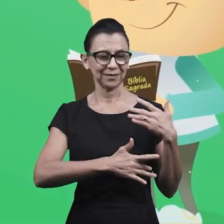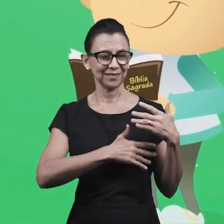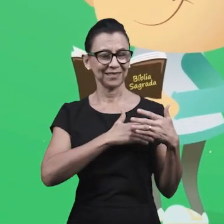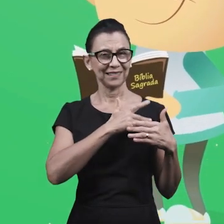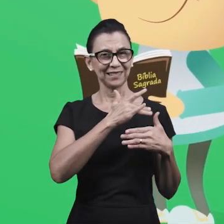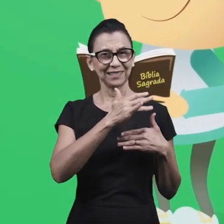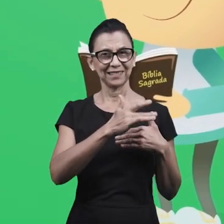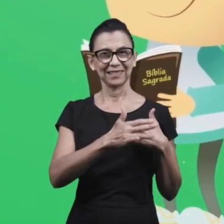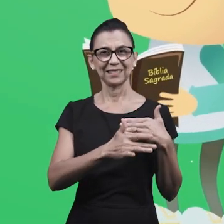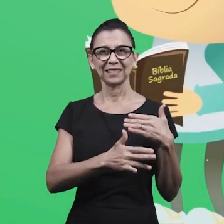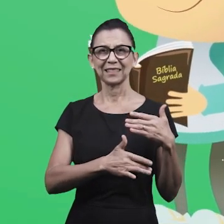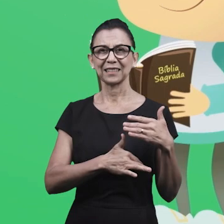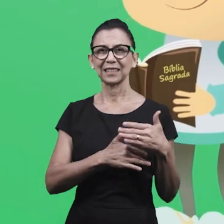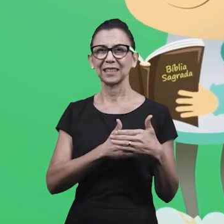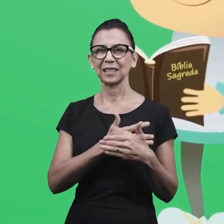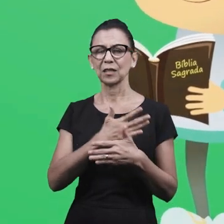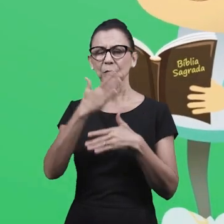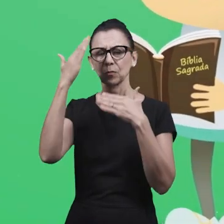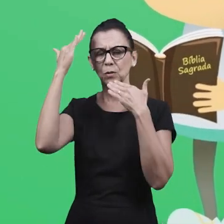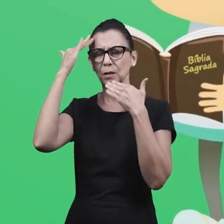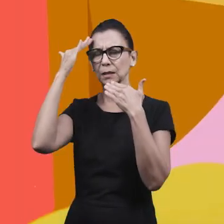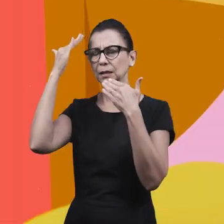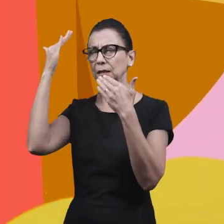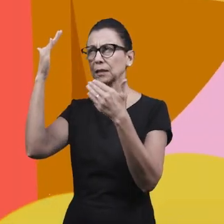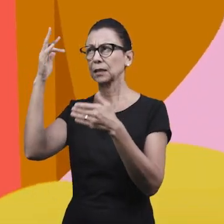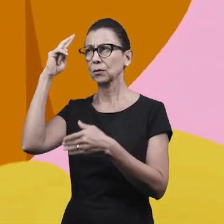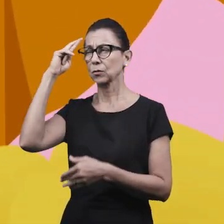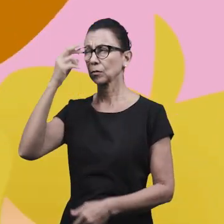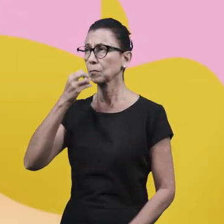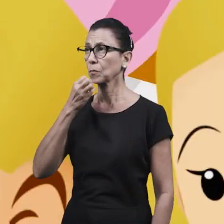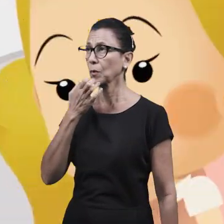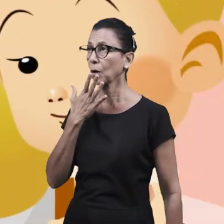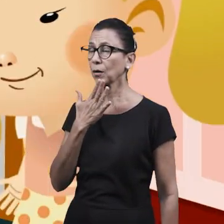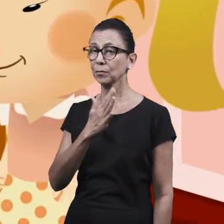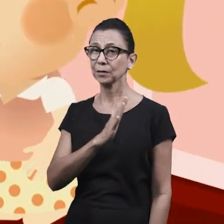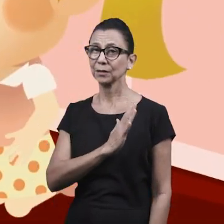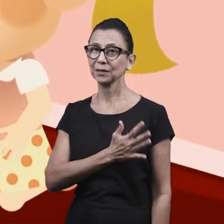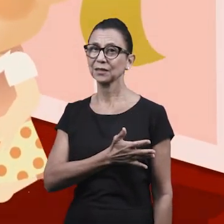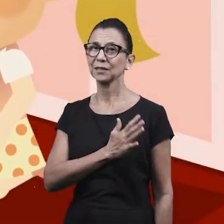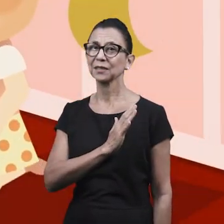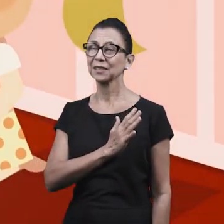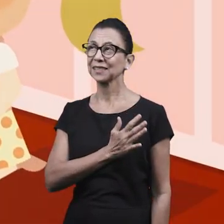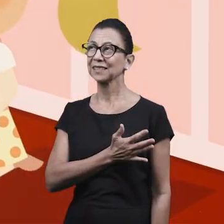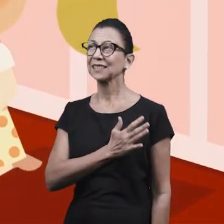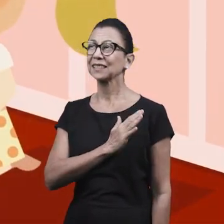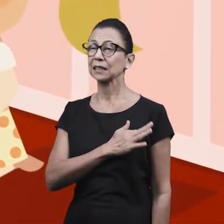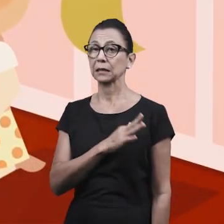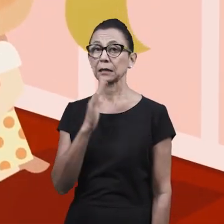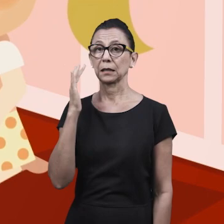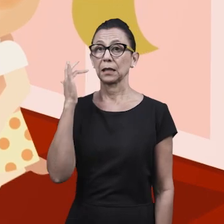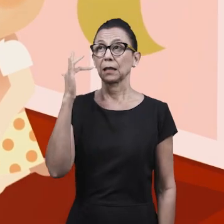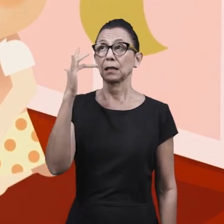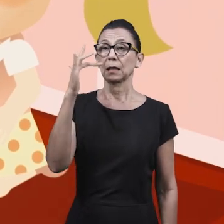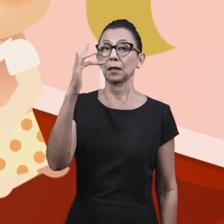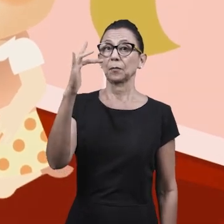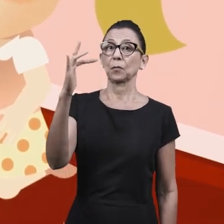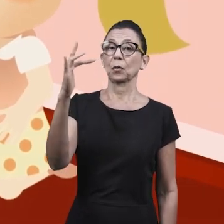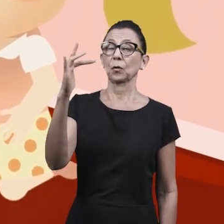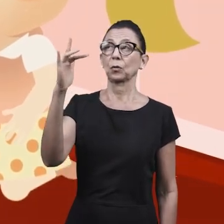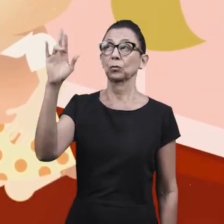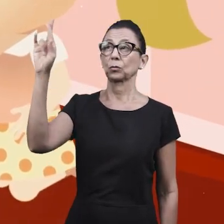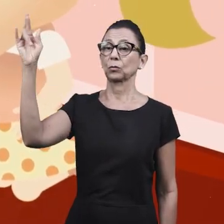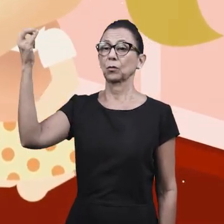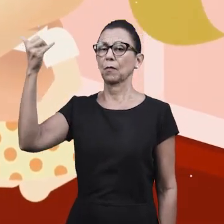a tua bondade, ó meu Senhor. Um coração que estremeça ao ouvir